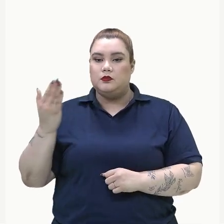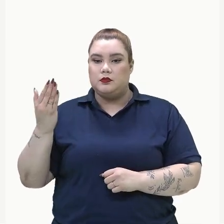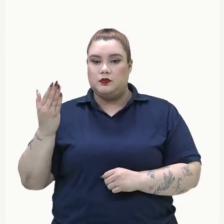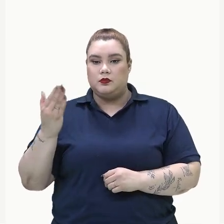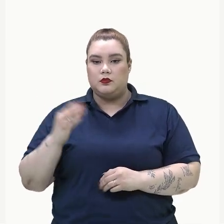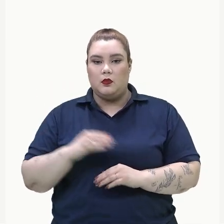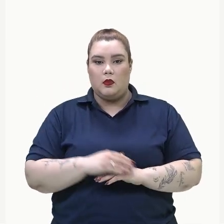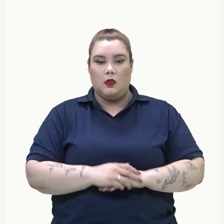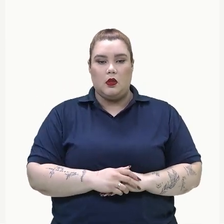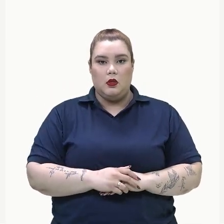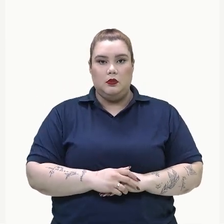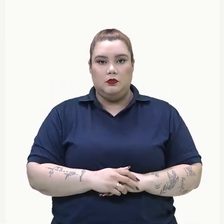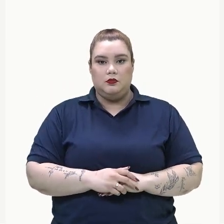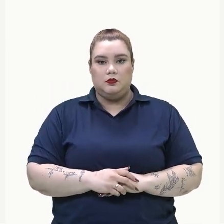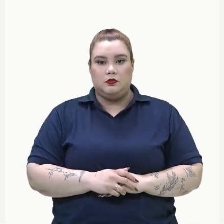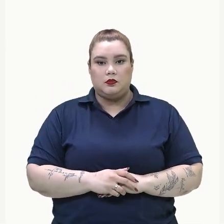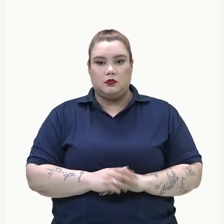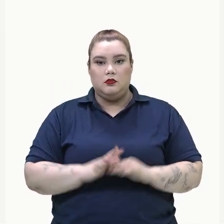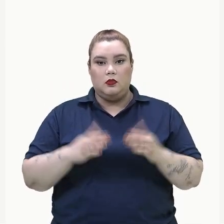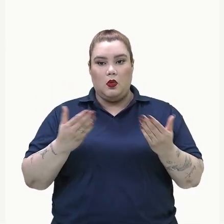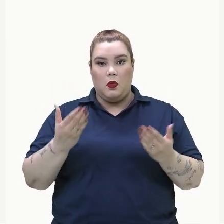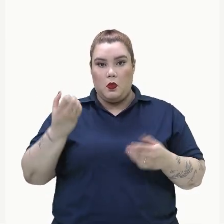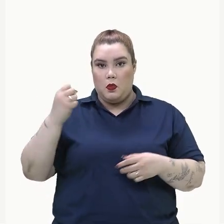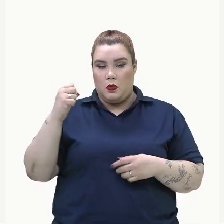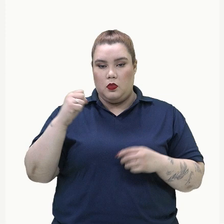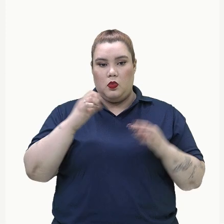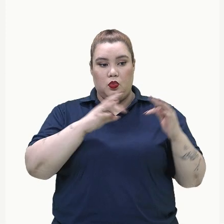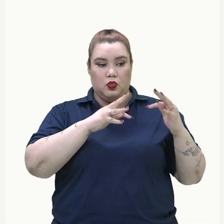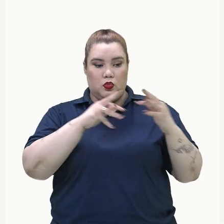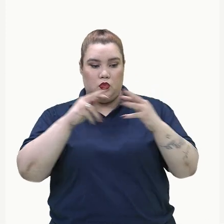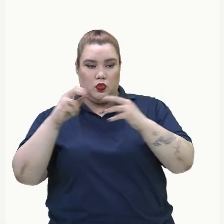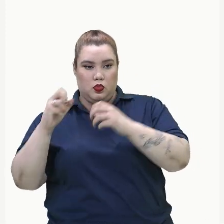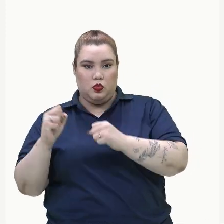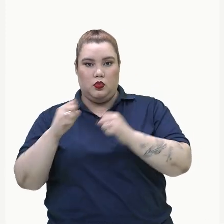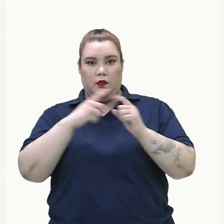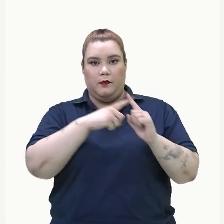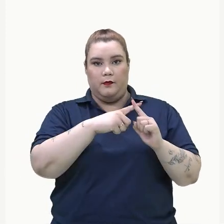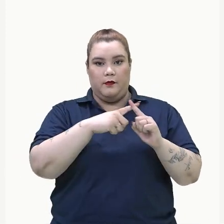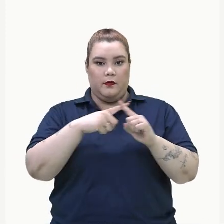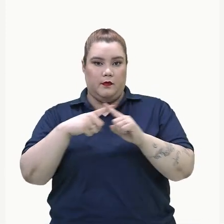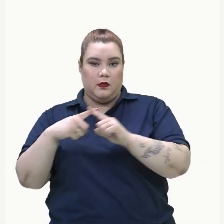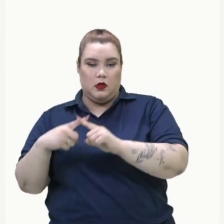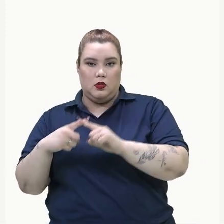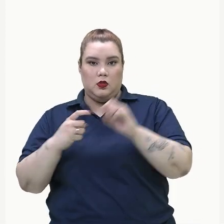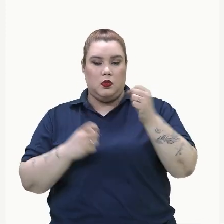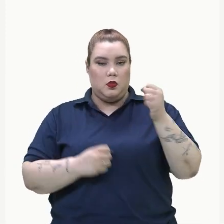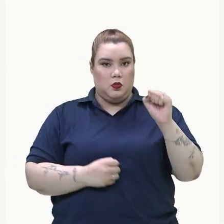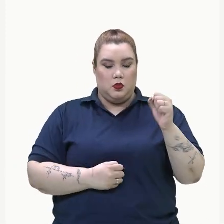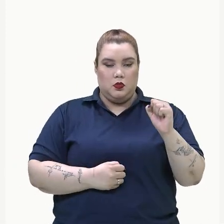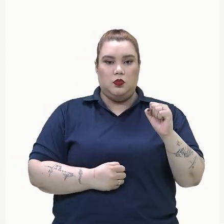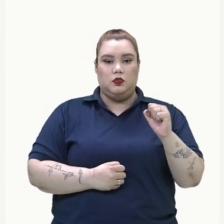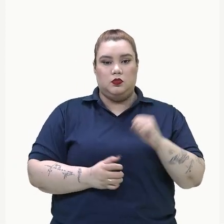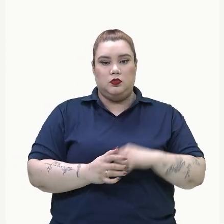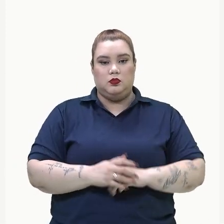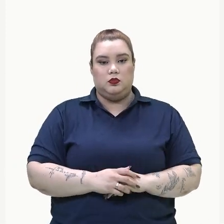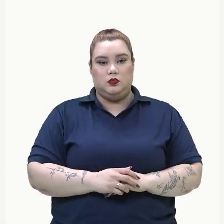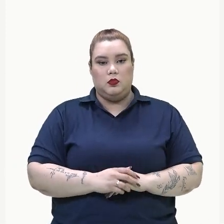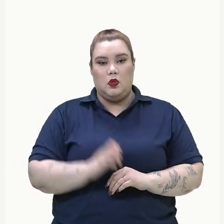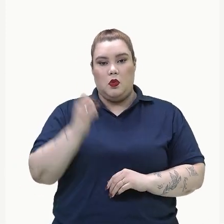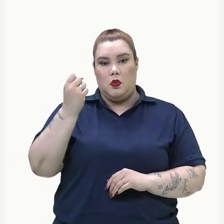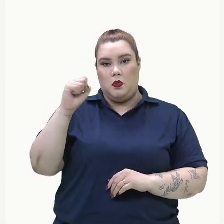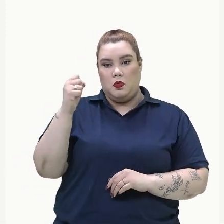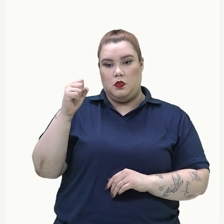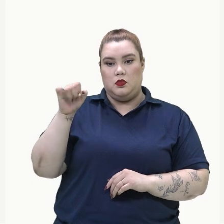por esse número, né? Como o denominador é 8, a gente vai multiplicar, então, toda a equação por 8. Porque aí nós vamos ter